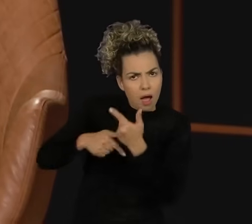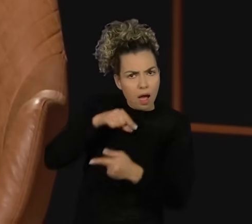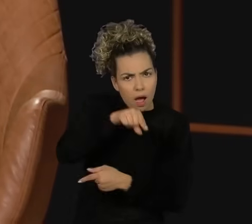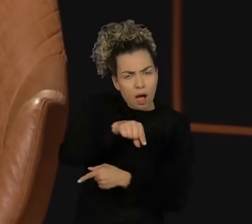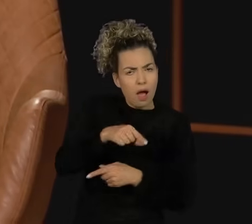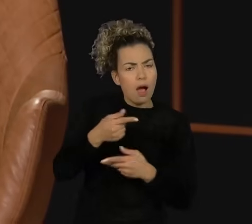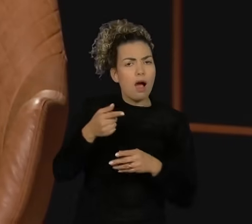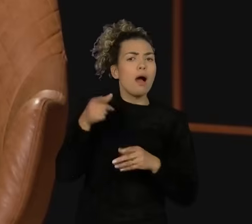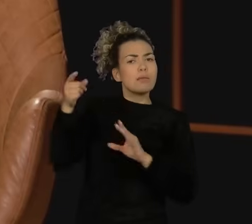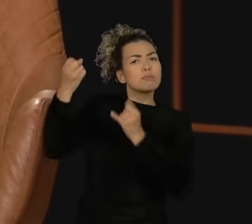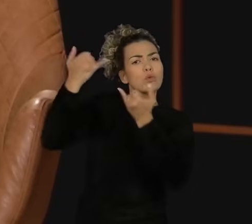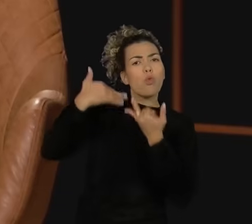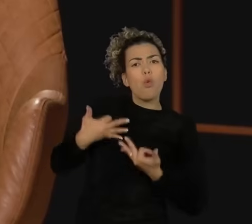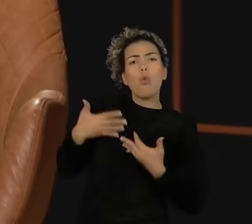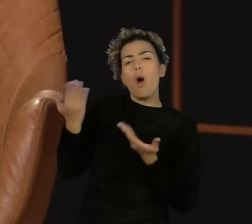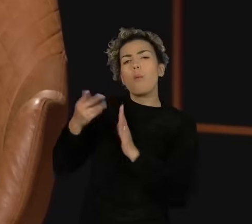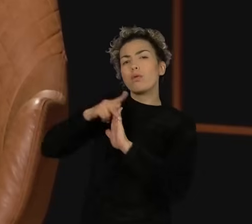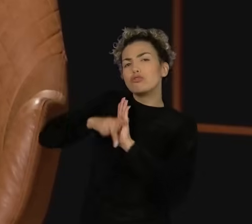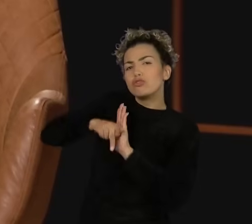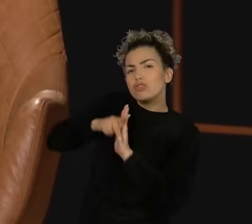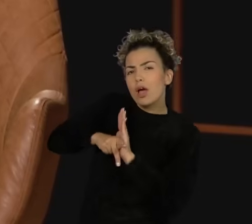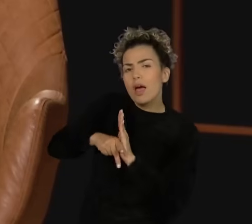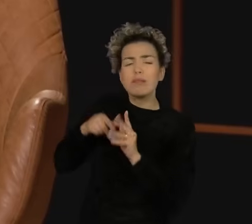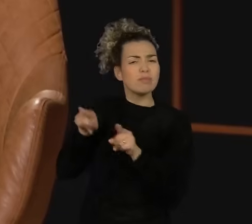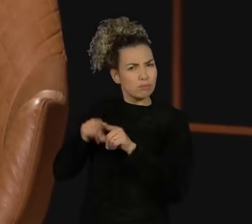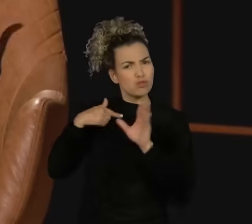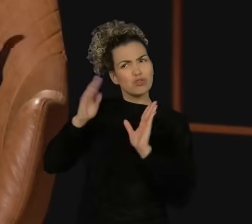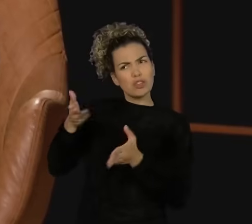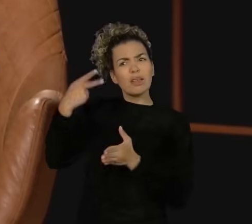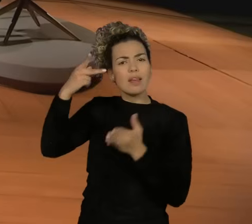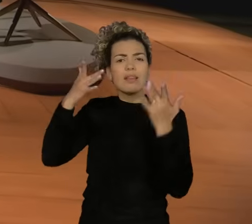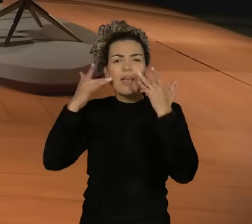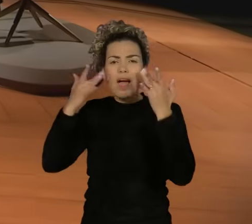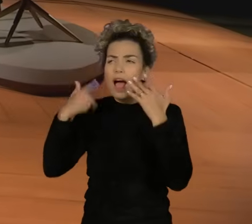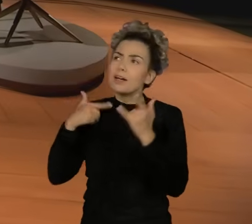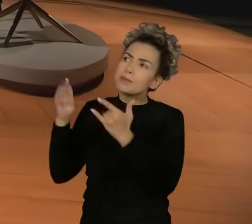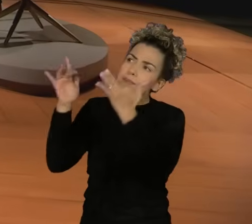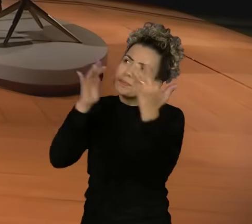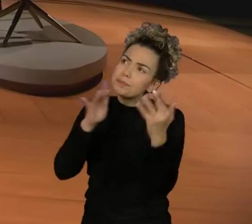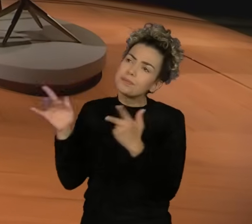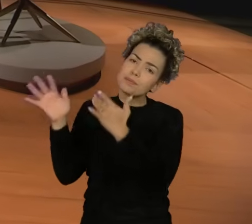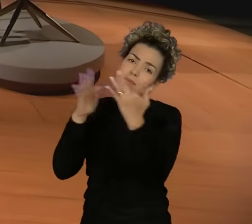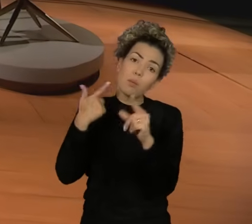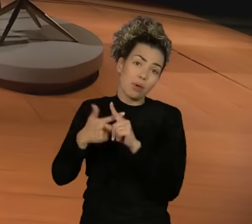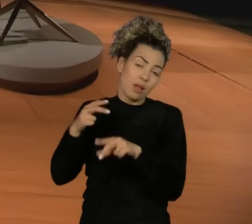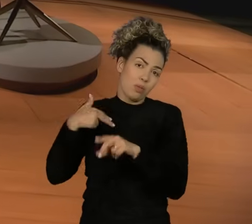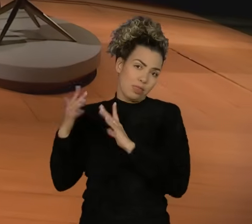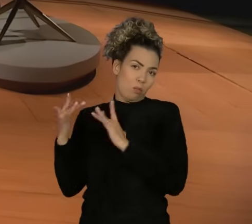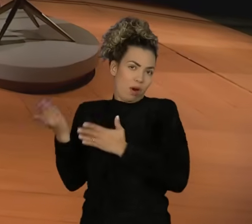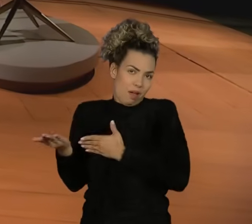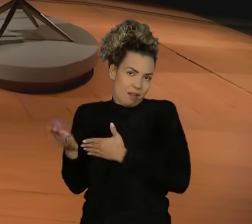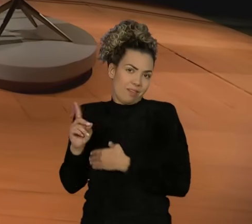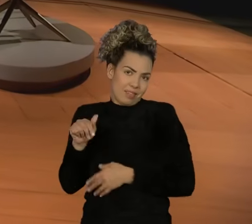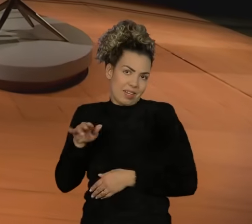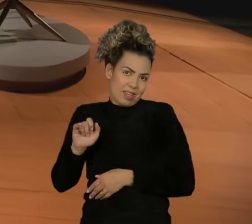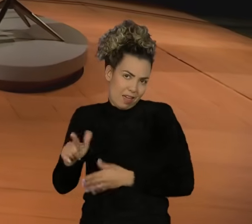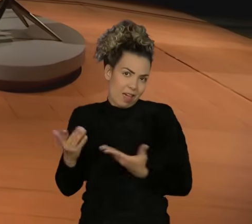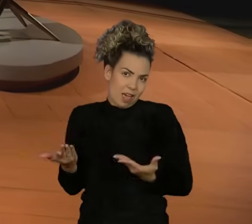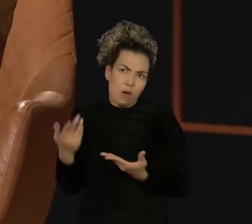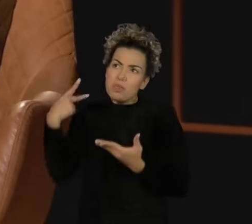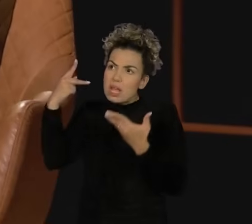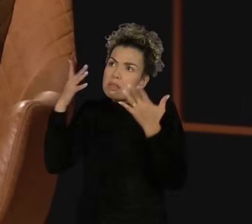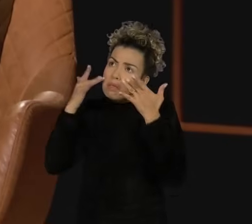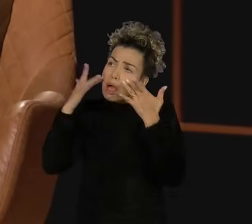o que era o projeto, e eu também, eu já tinha assistido a muitos espetáculos dele, por conta dessa conexão com o Daniel, e gostava muito dos espetáculos